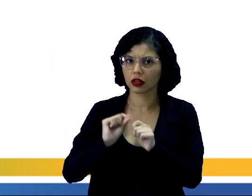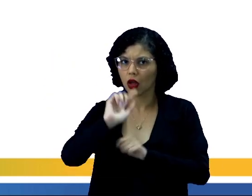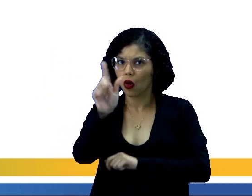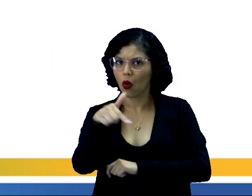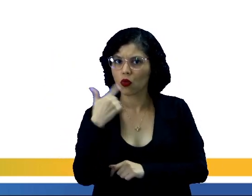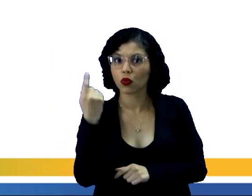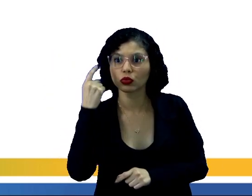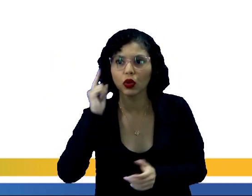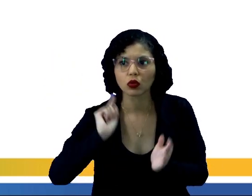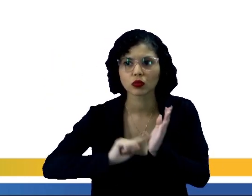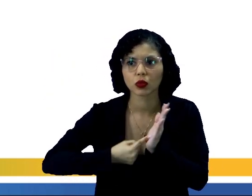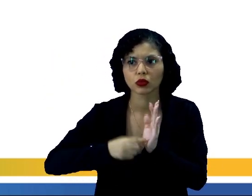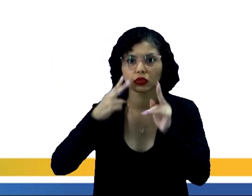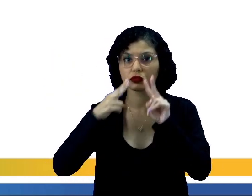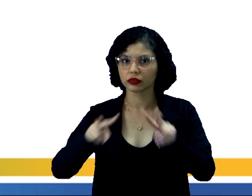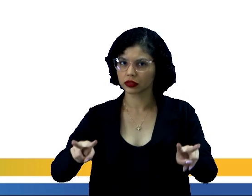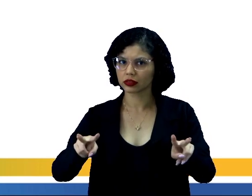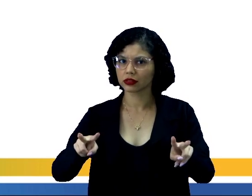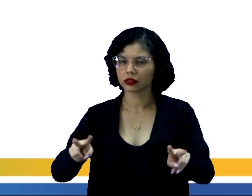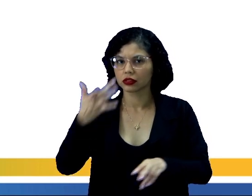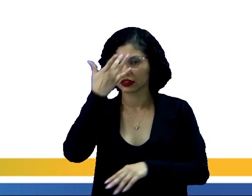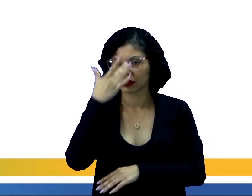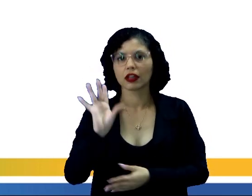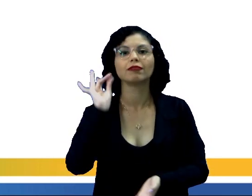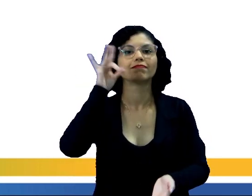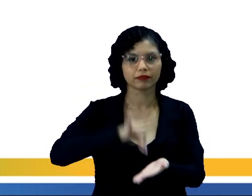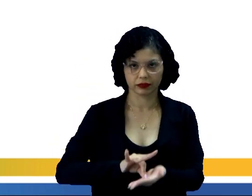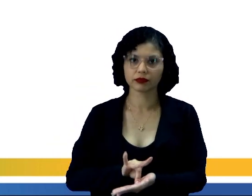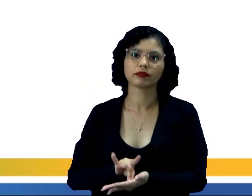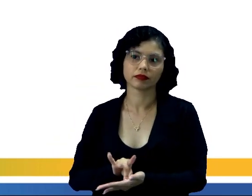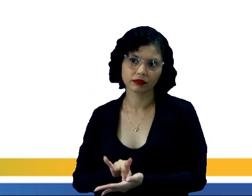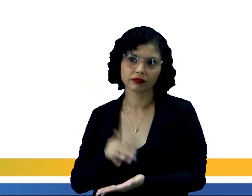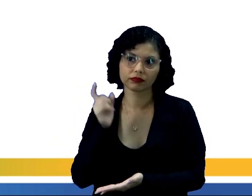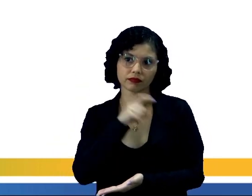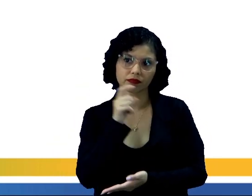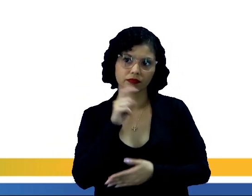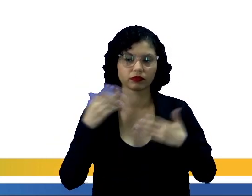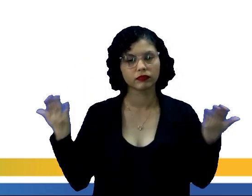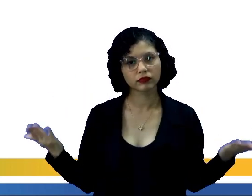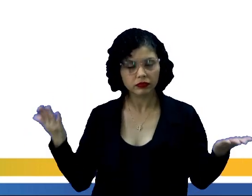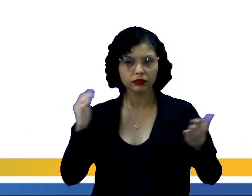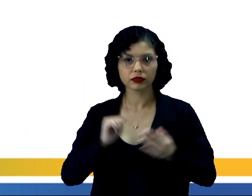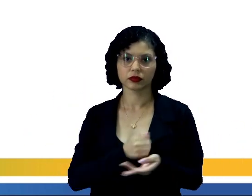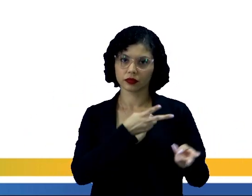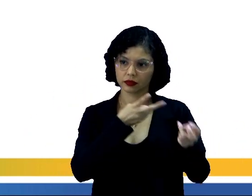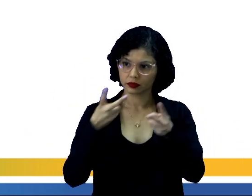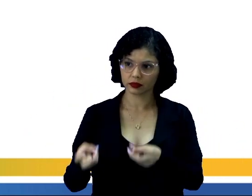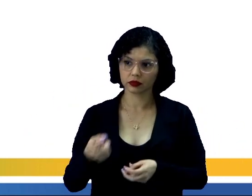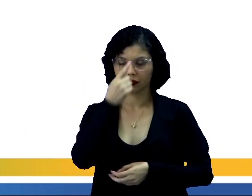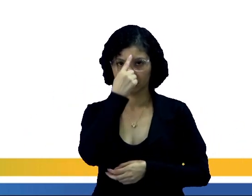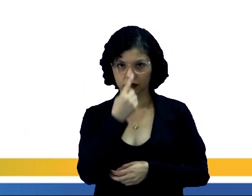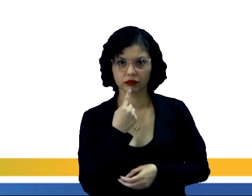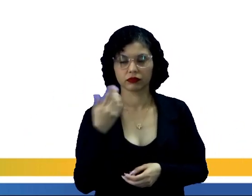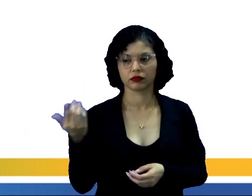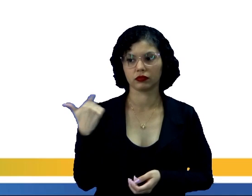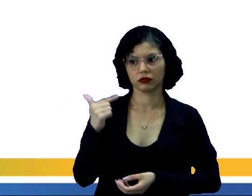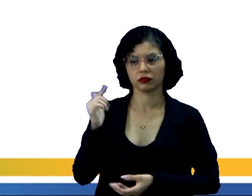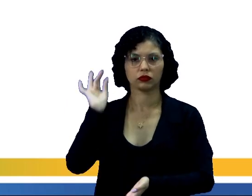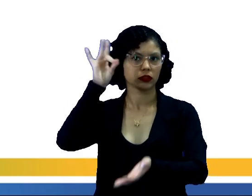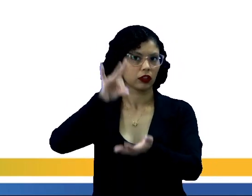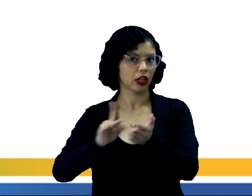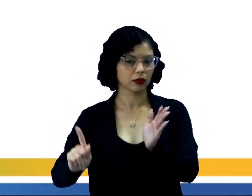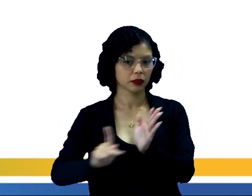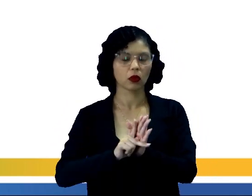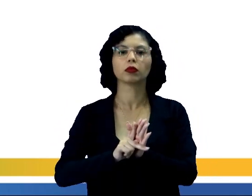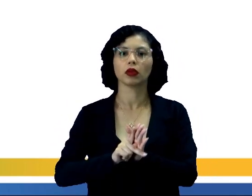sob outros pontos de vista sem que sejam ditas mentiras. Né? Então, observem aí que não há uma